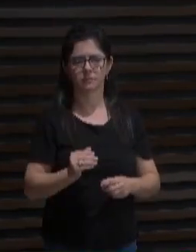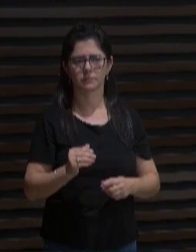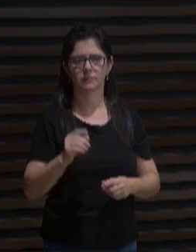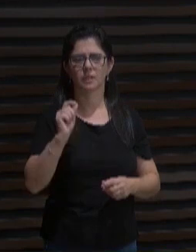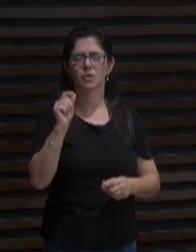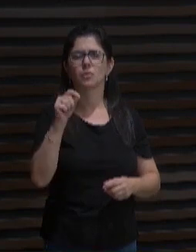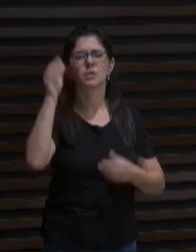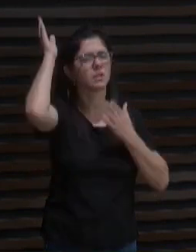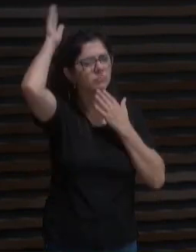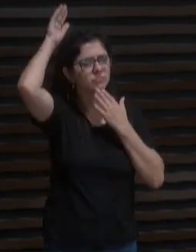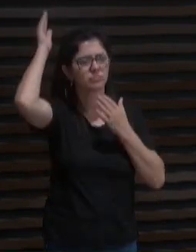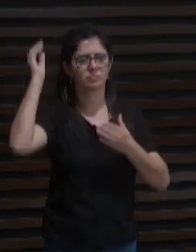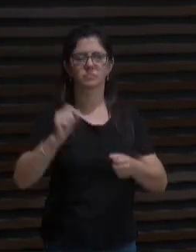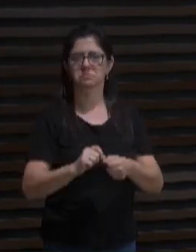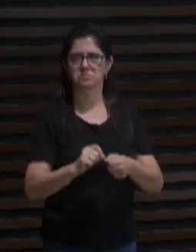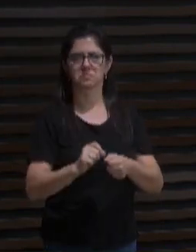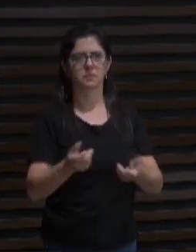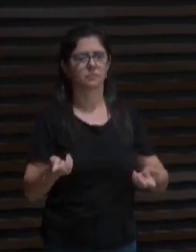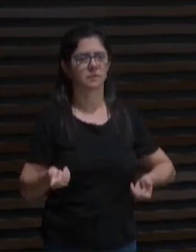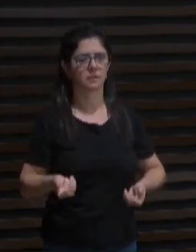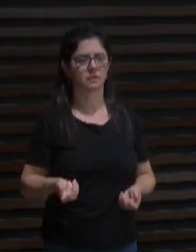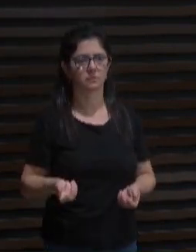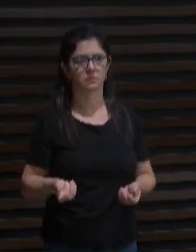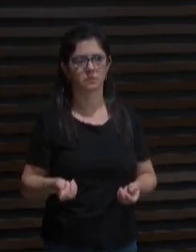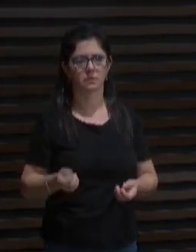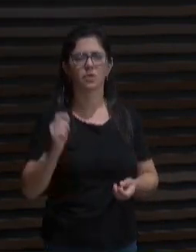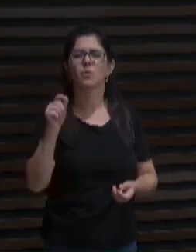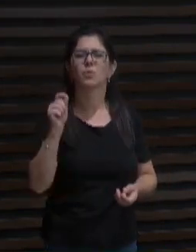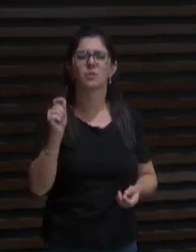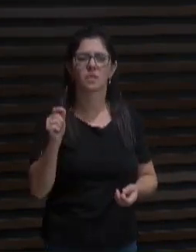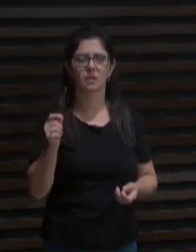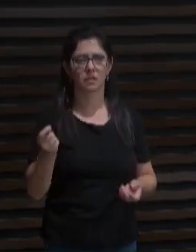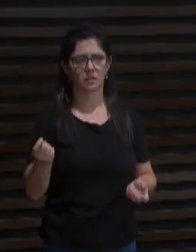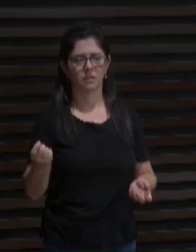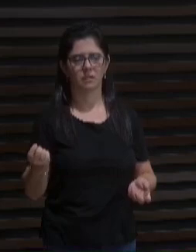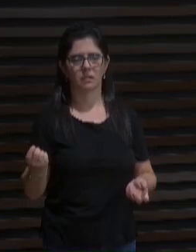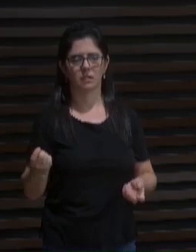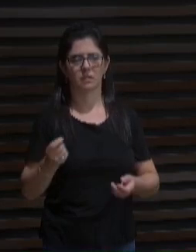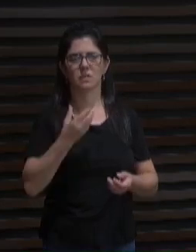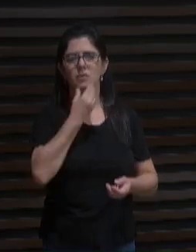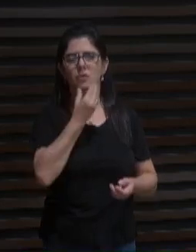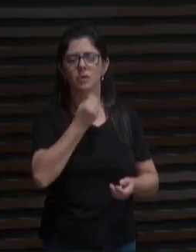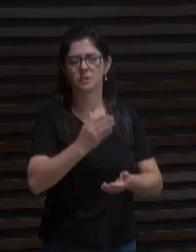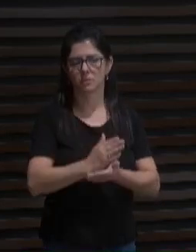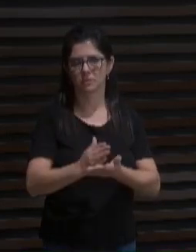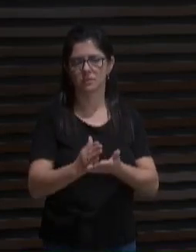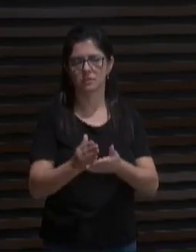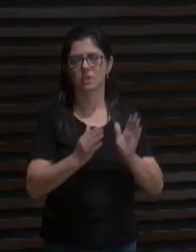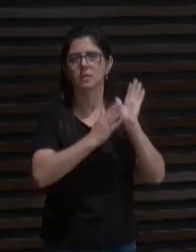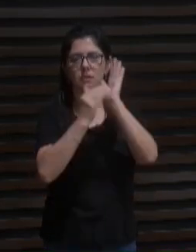Porque ele tinha aprendido um pouco da língua deles. O que é isso? O que você está fazendo? Ele começou a louvar e a evangelizar aqueles